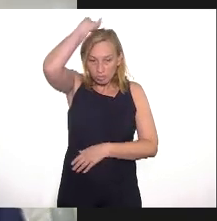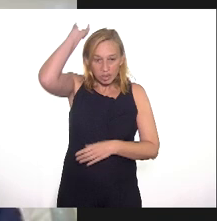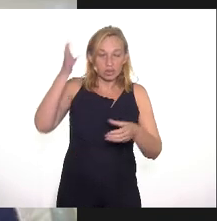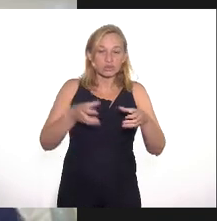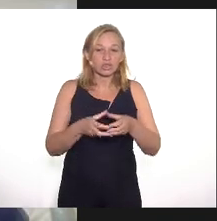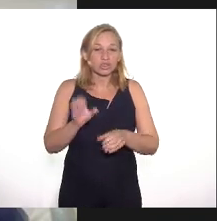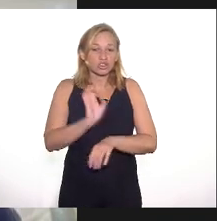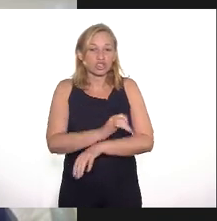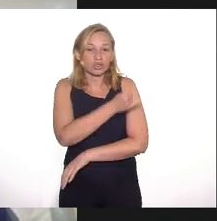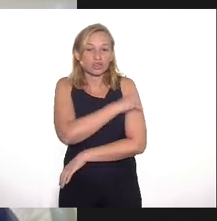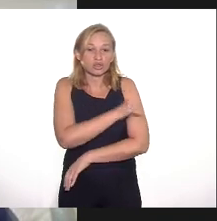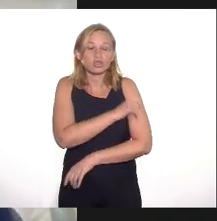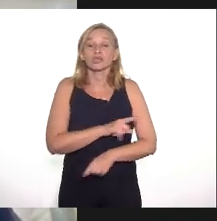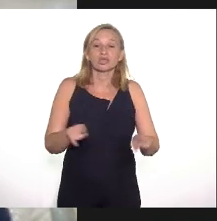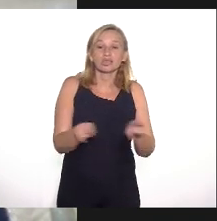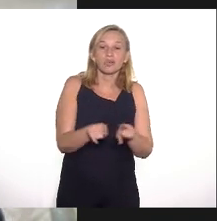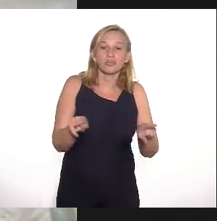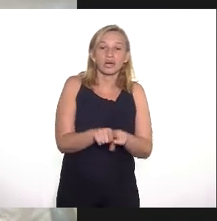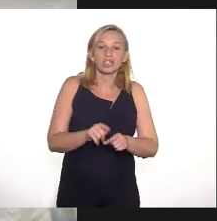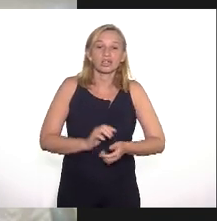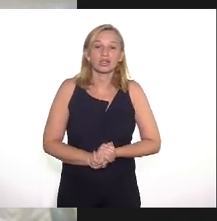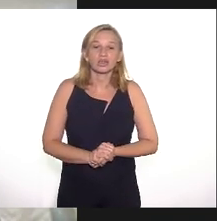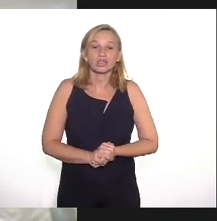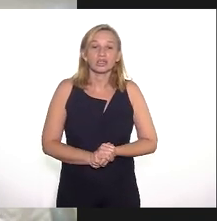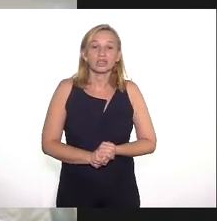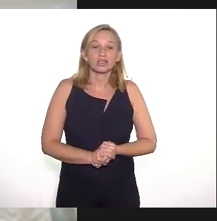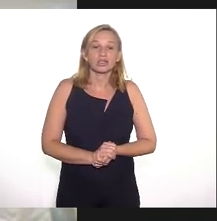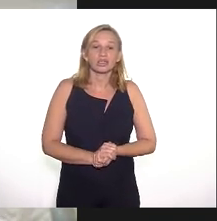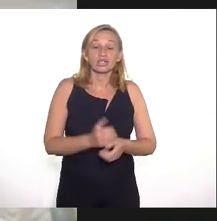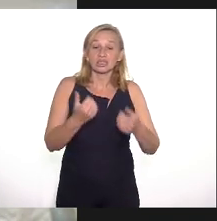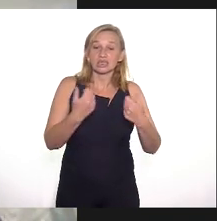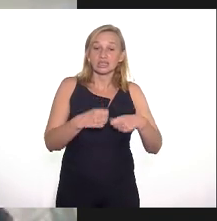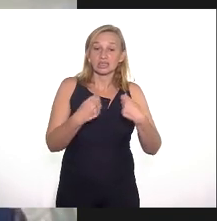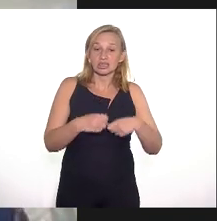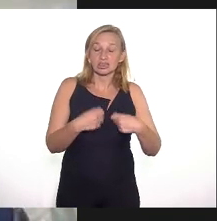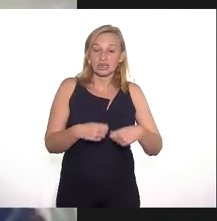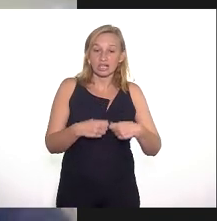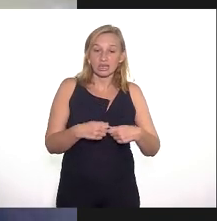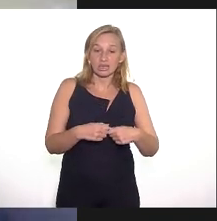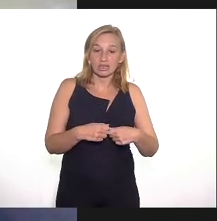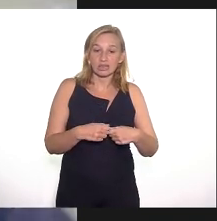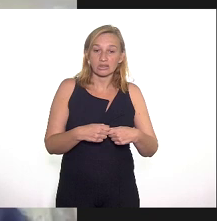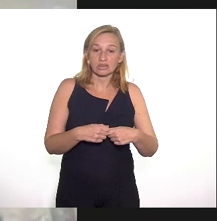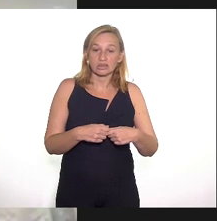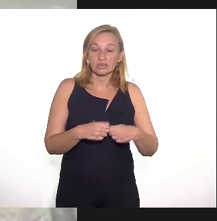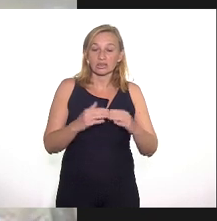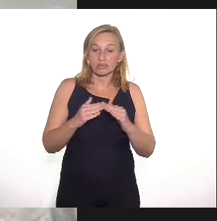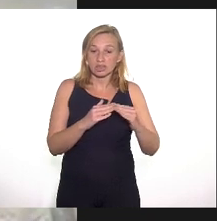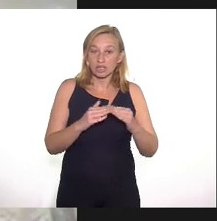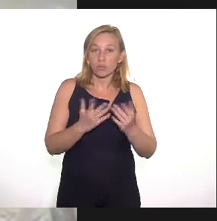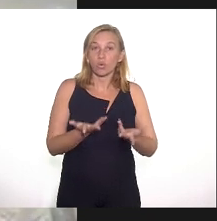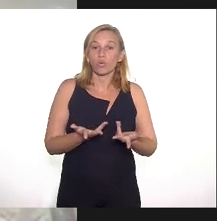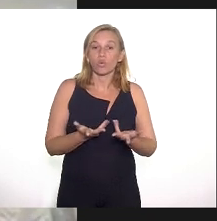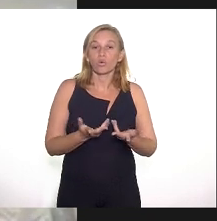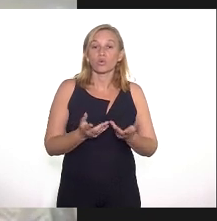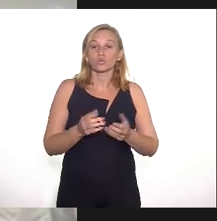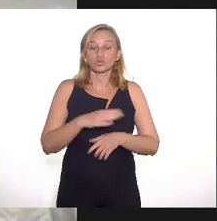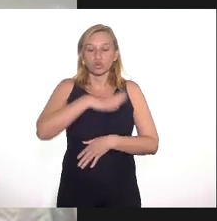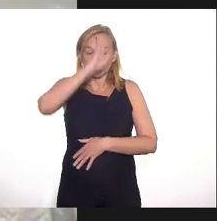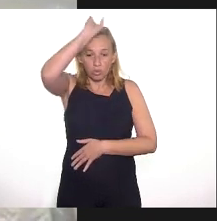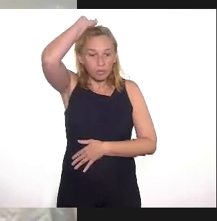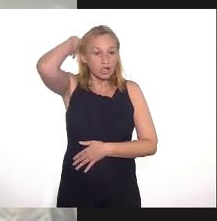Rio de Janeiro, além das explicações necessárias para os que se avizinham, como os